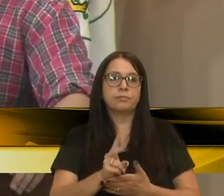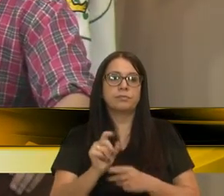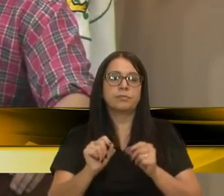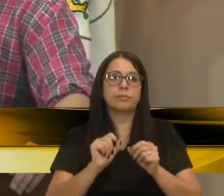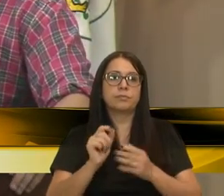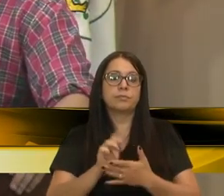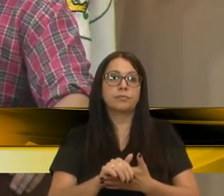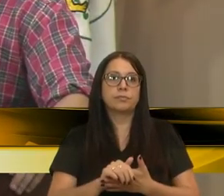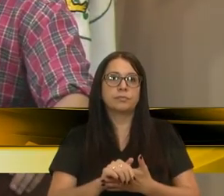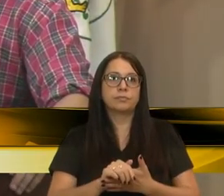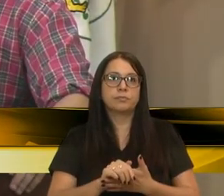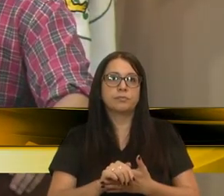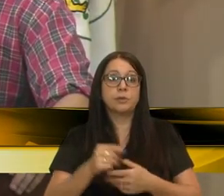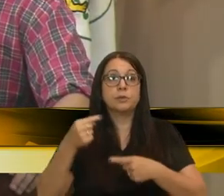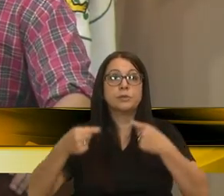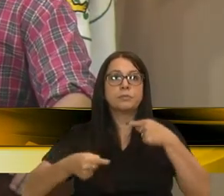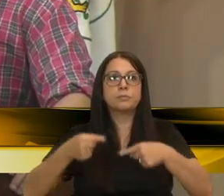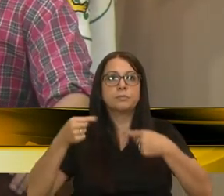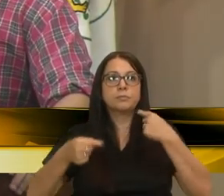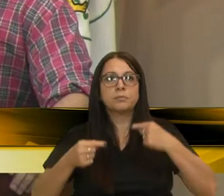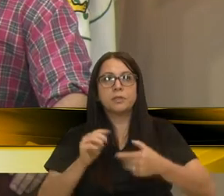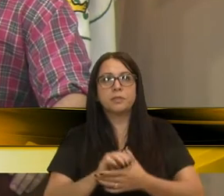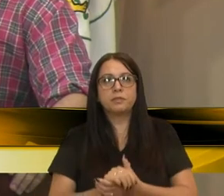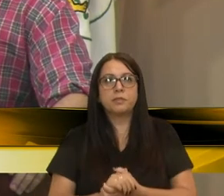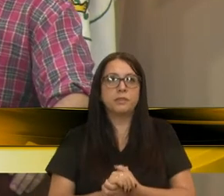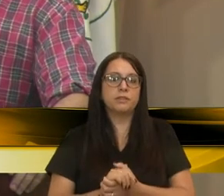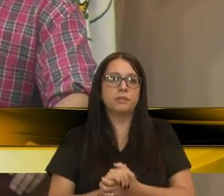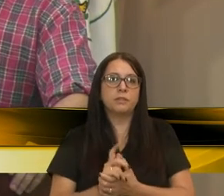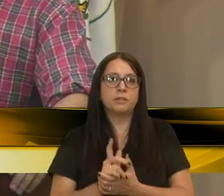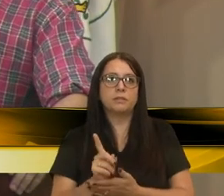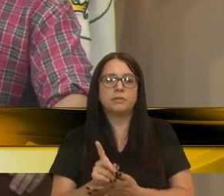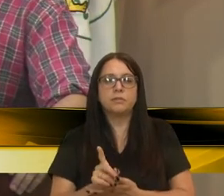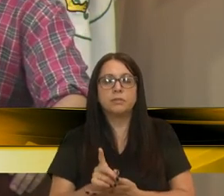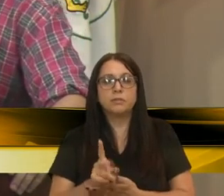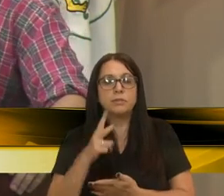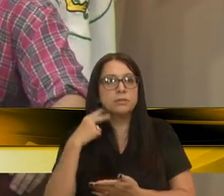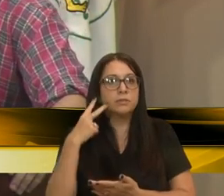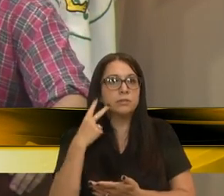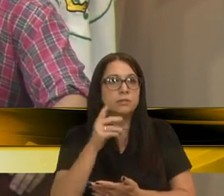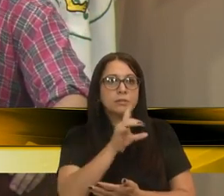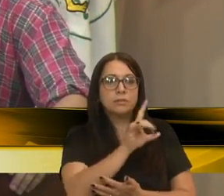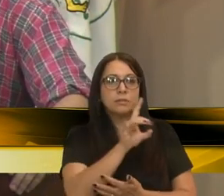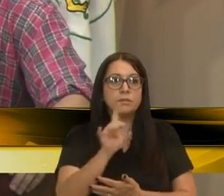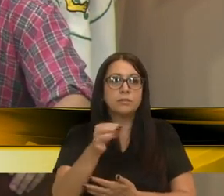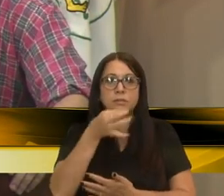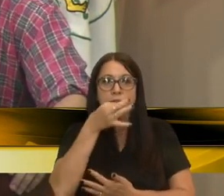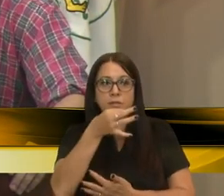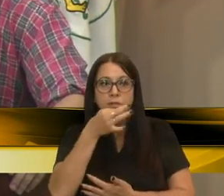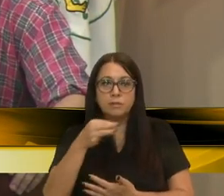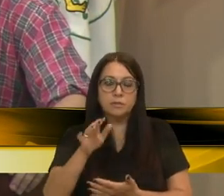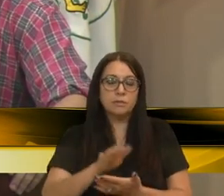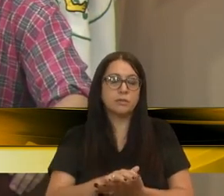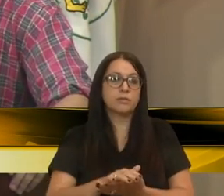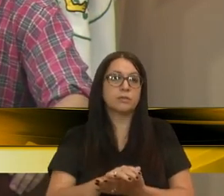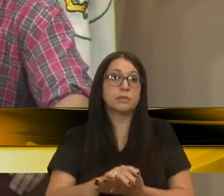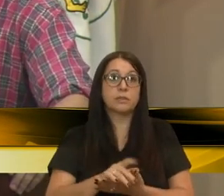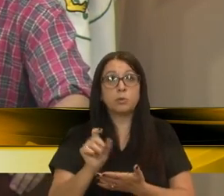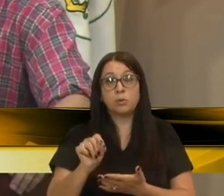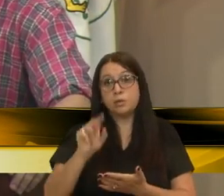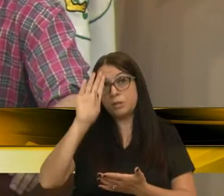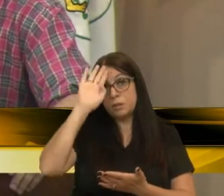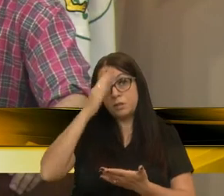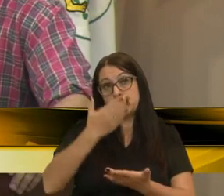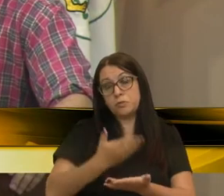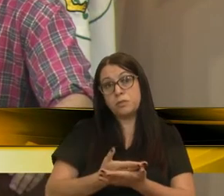questão do debate. Eu acho que cada vereador coloca aqui a sua opinião, coloca aqui aquilo que acredita, aquilo